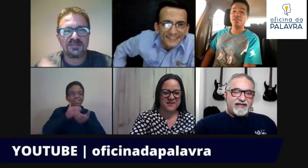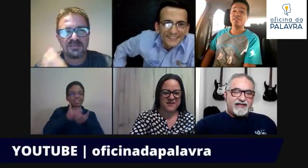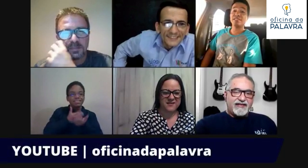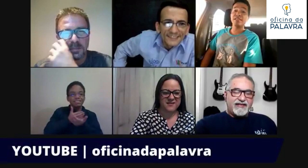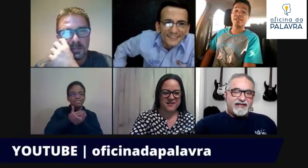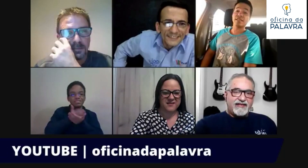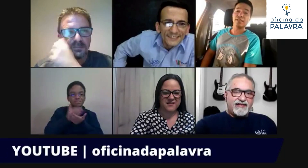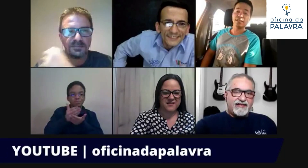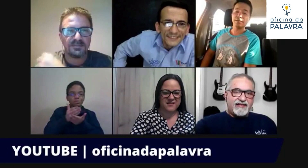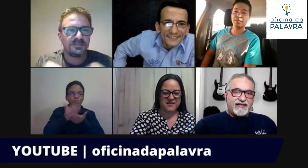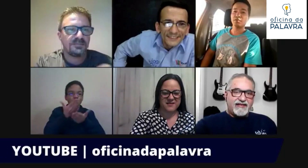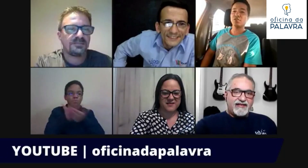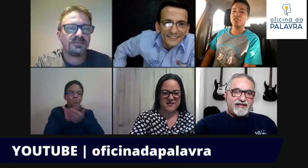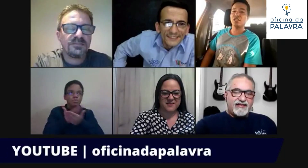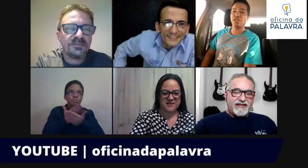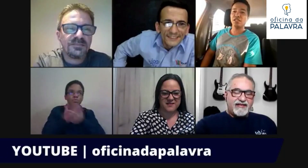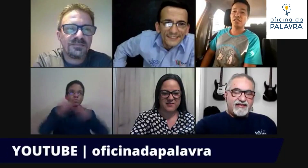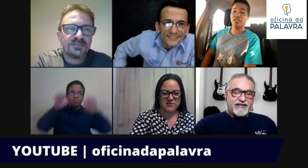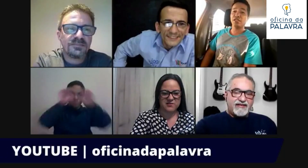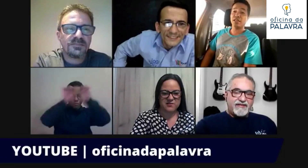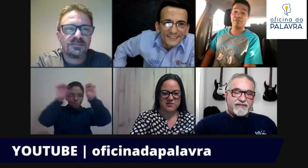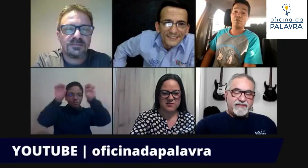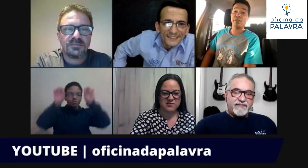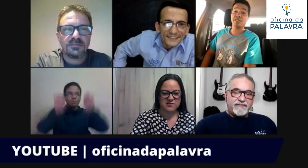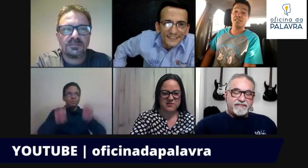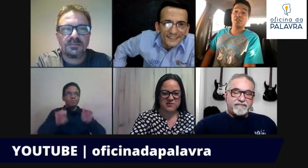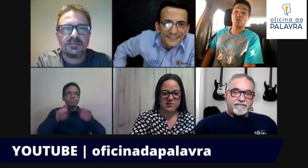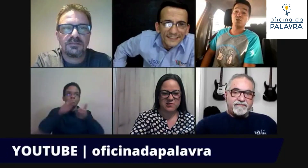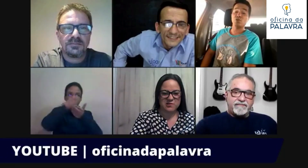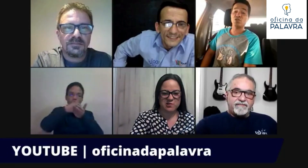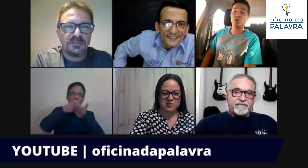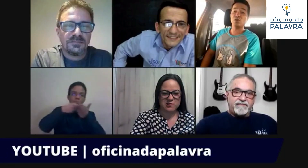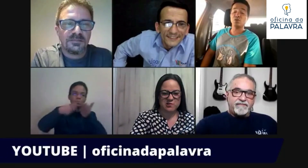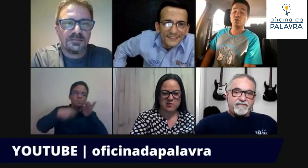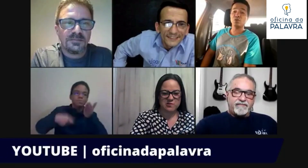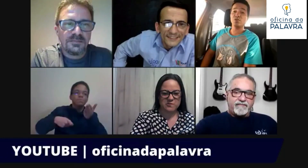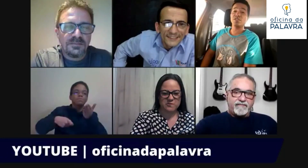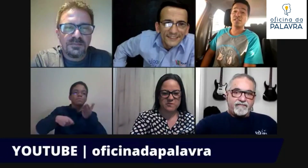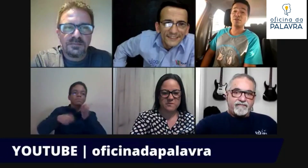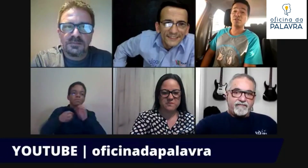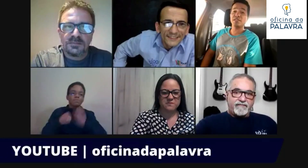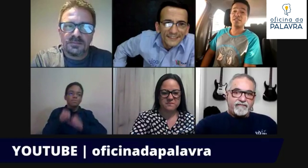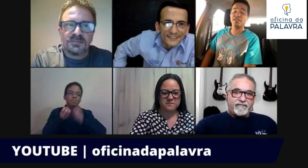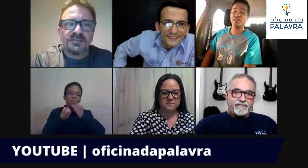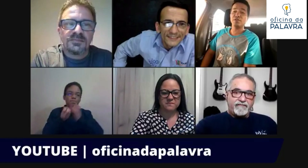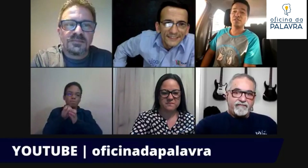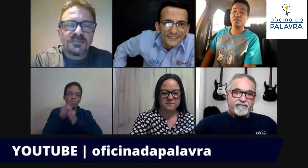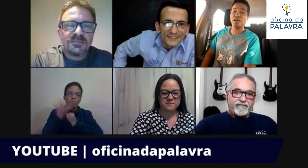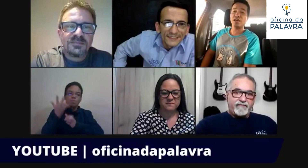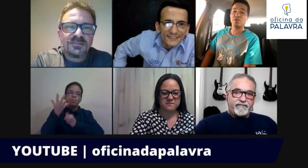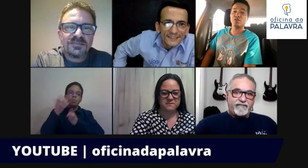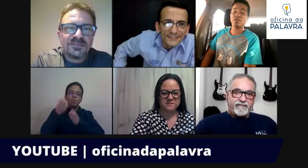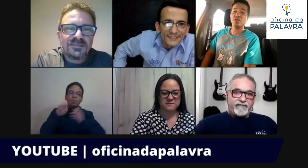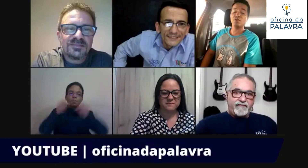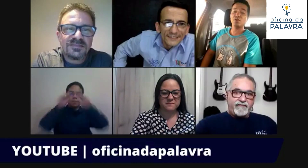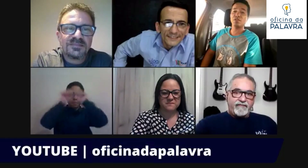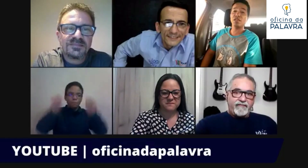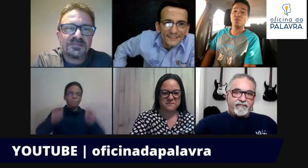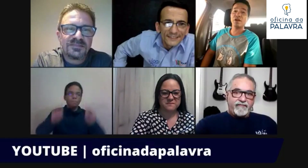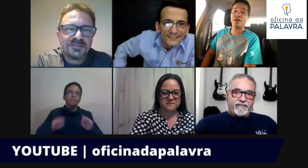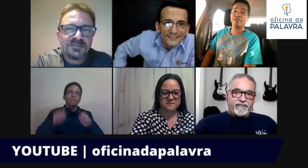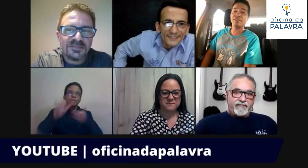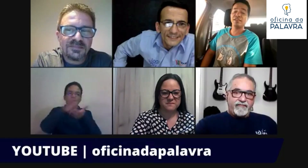de escrita, né? Então tinha ali que estava começando a surgir o sistema de escrita em língua de sinais,